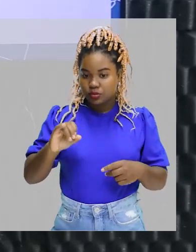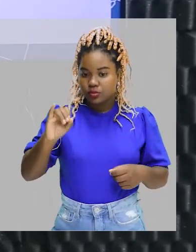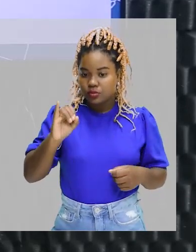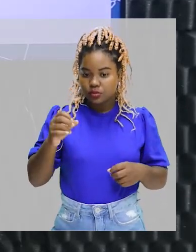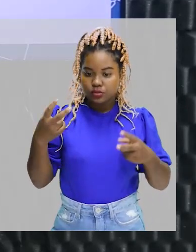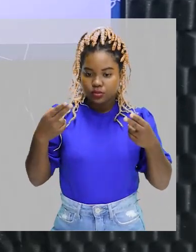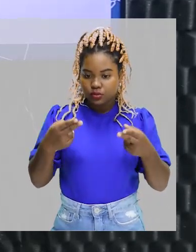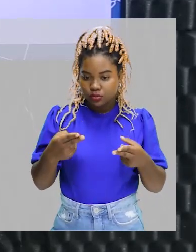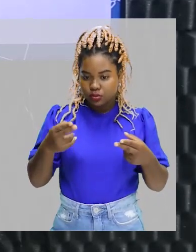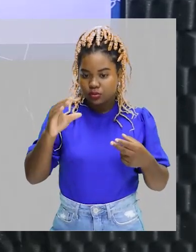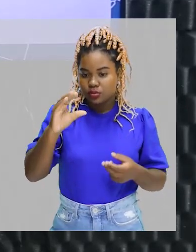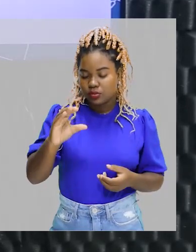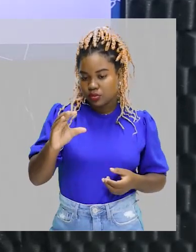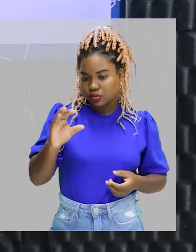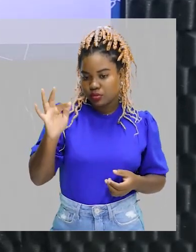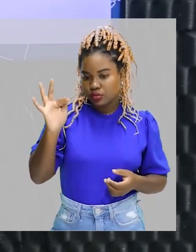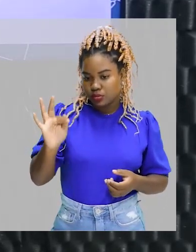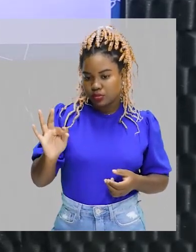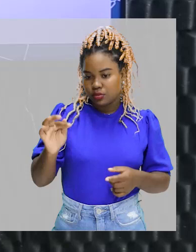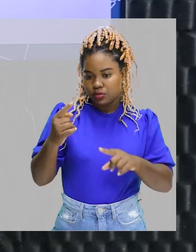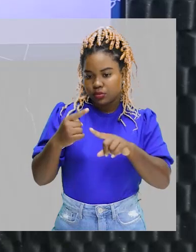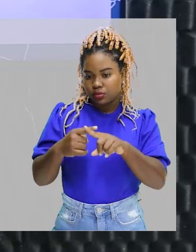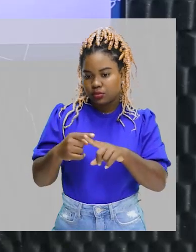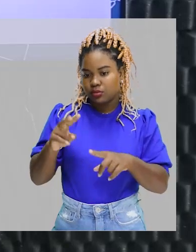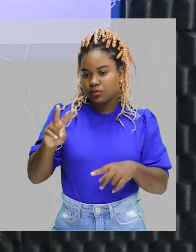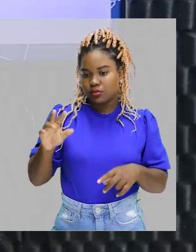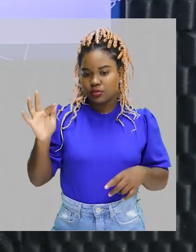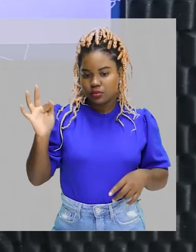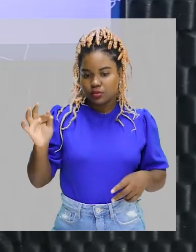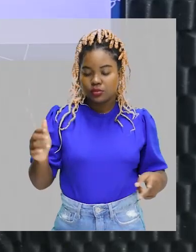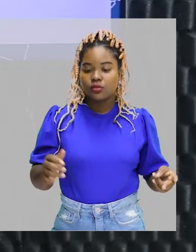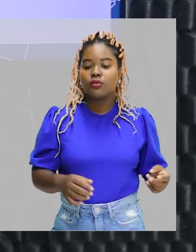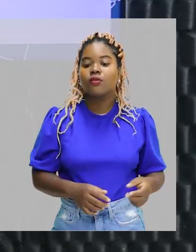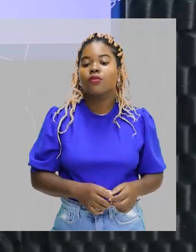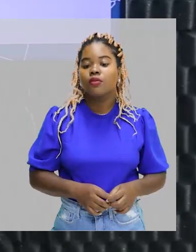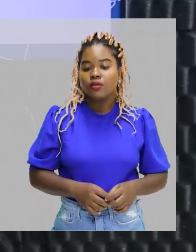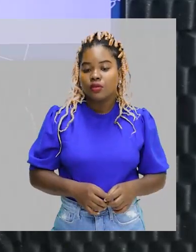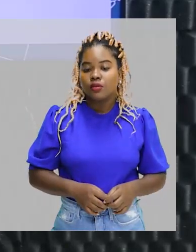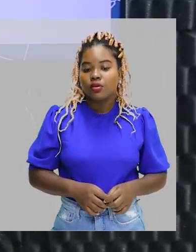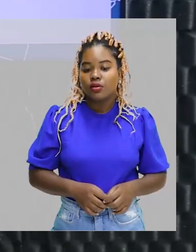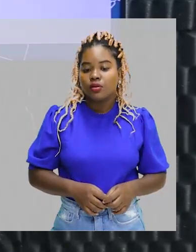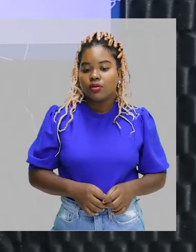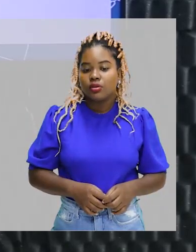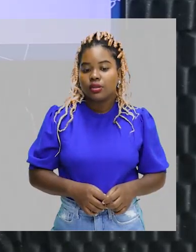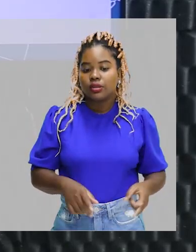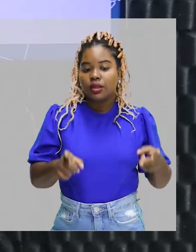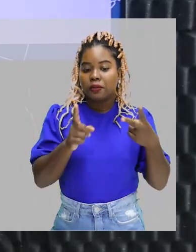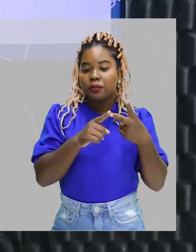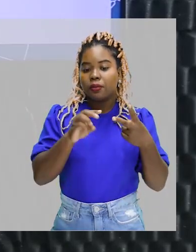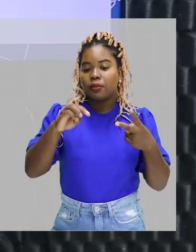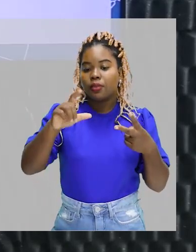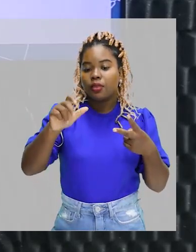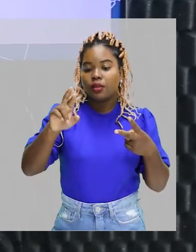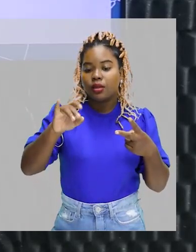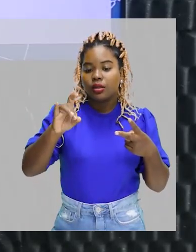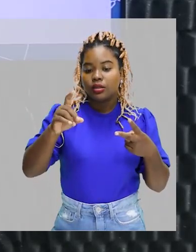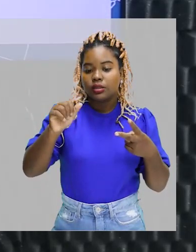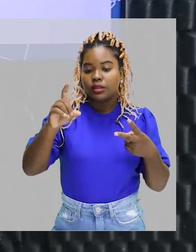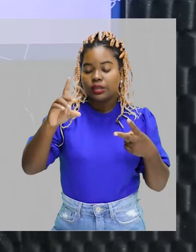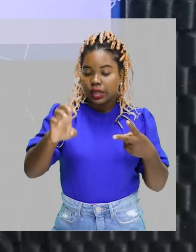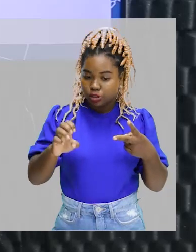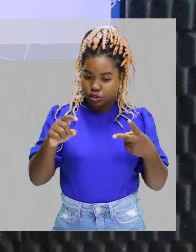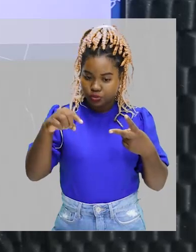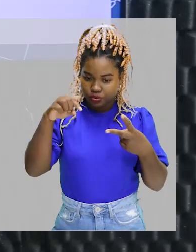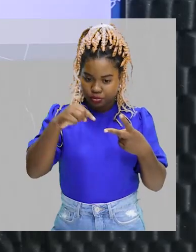volume inicial igual a concentração final vezes o volume final. Para a molaridade, concentração